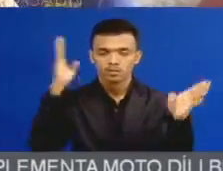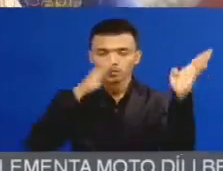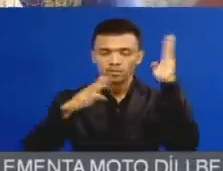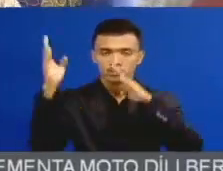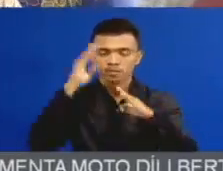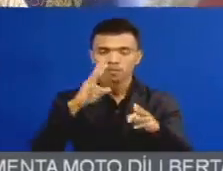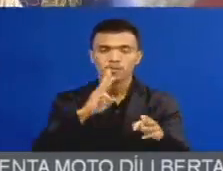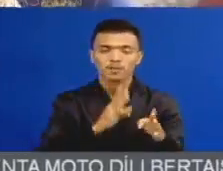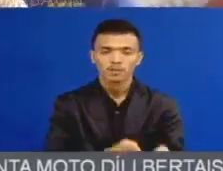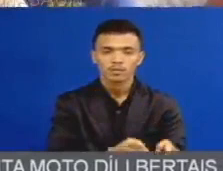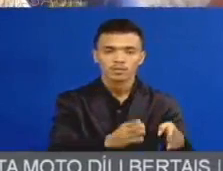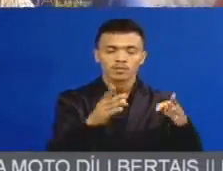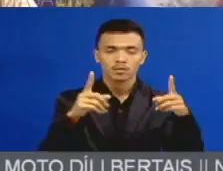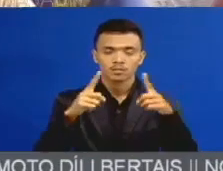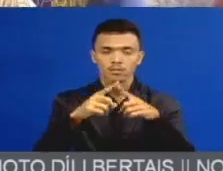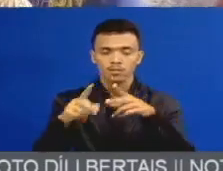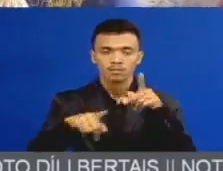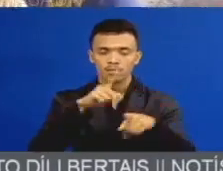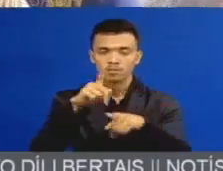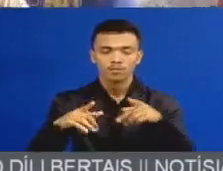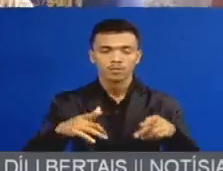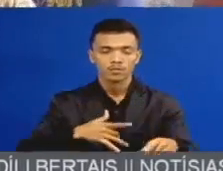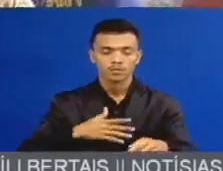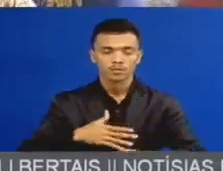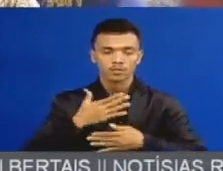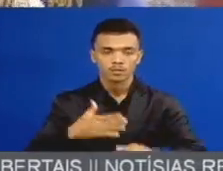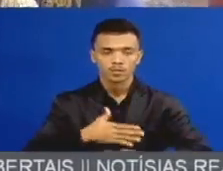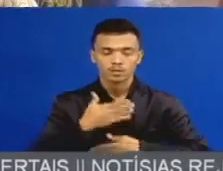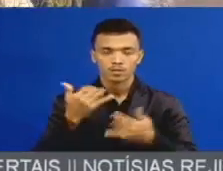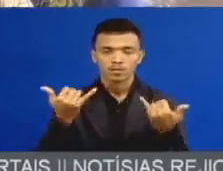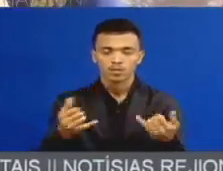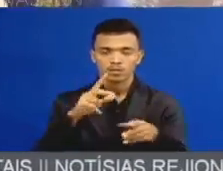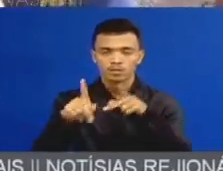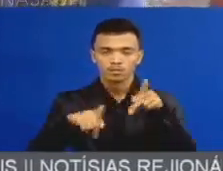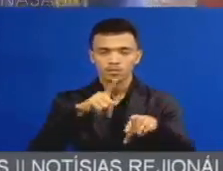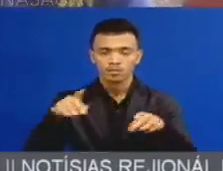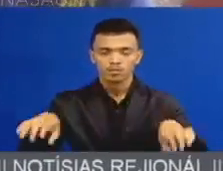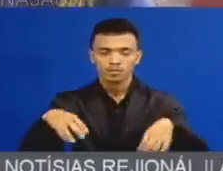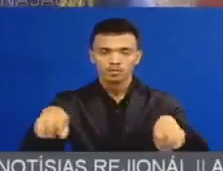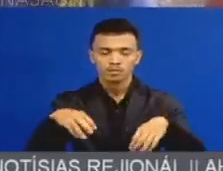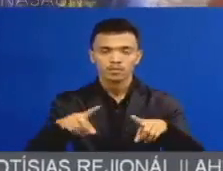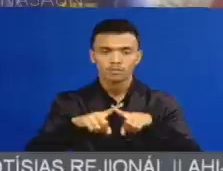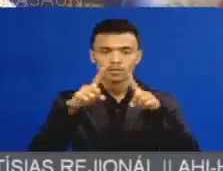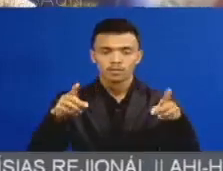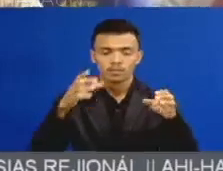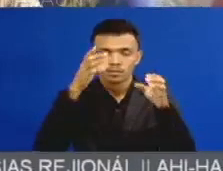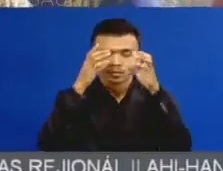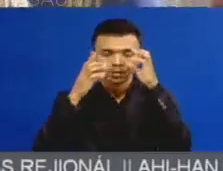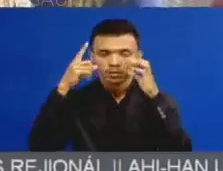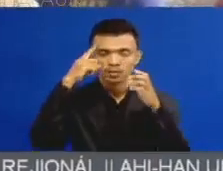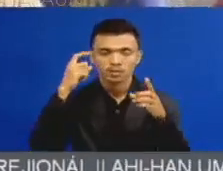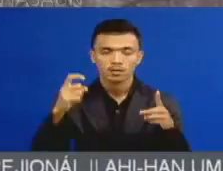irrigasaun te ser tauba pobu ser har senti contente tamba o in loro nene pobu ser servisu mas triste ele berala net cara tinan kutu ele